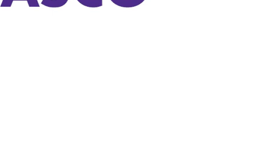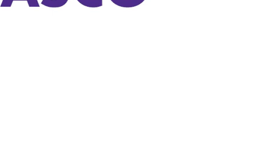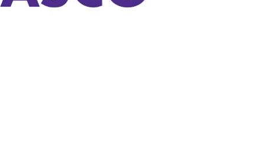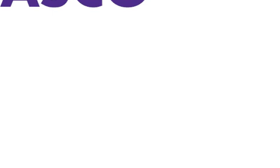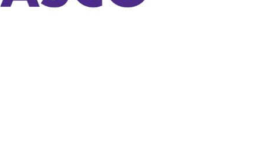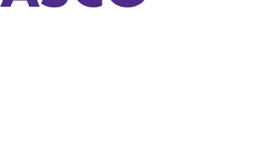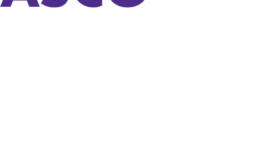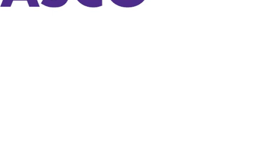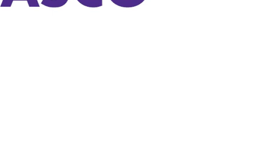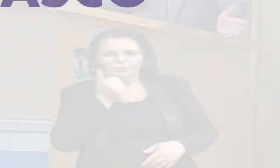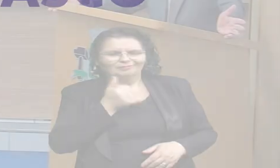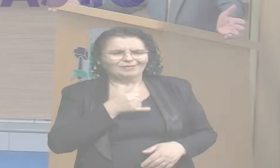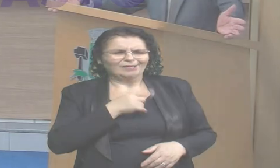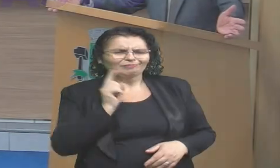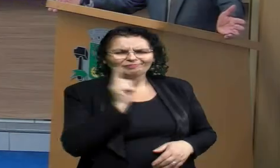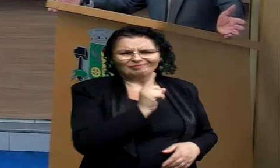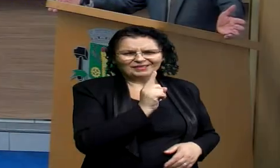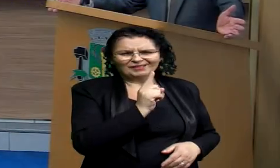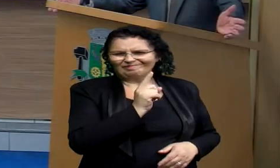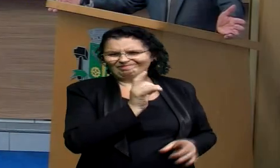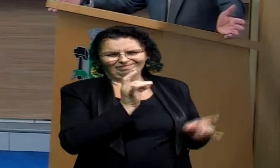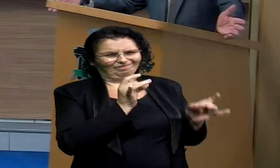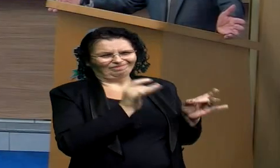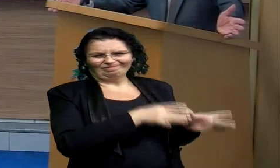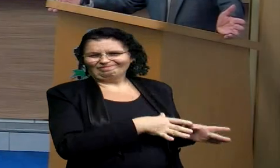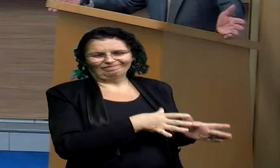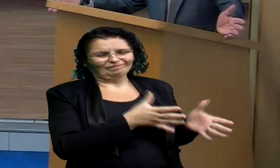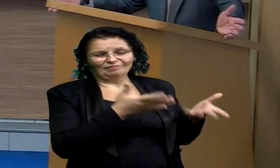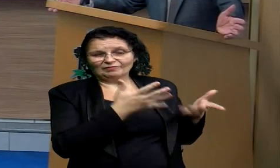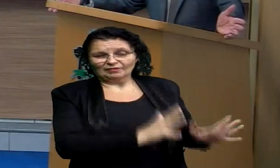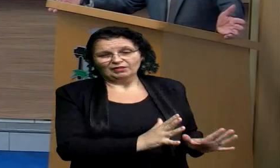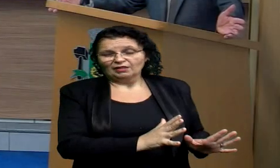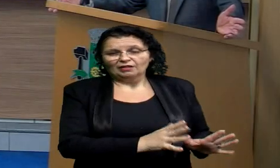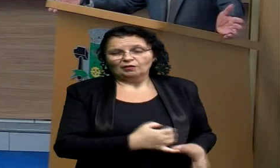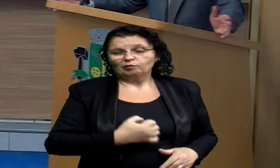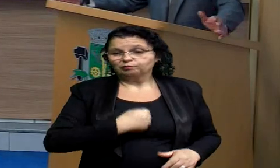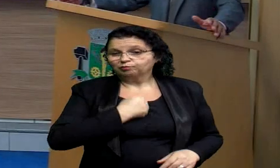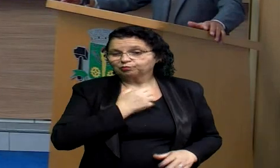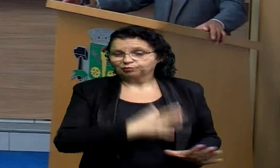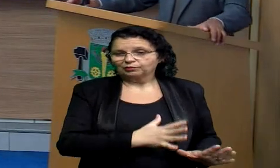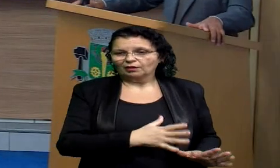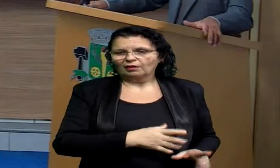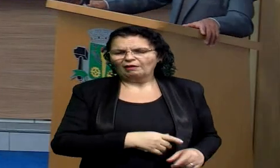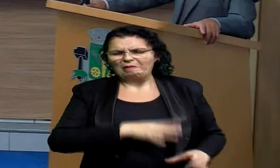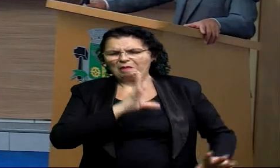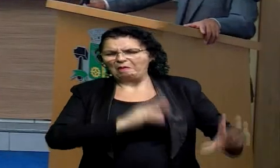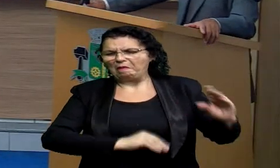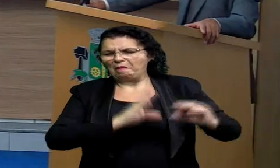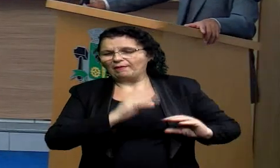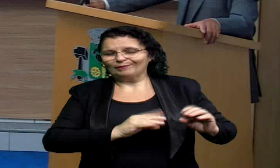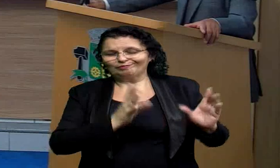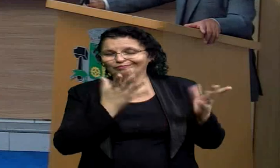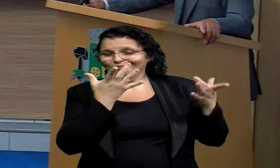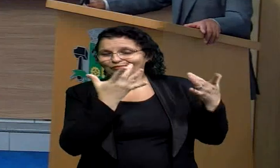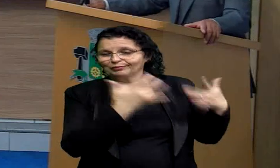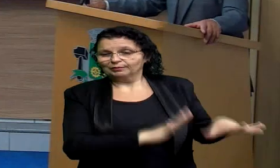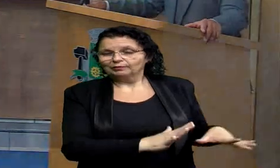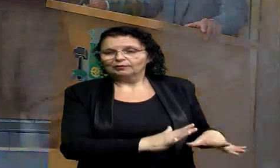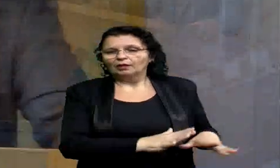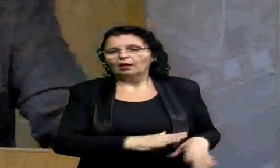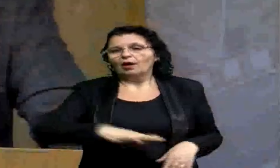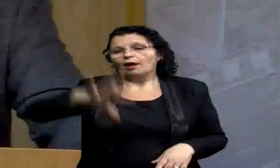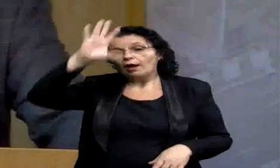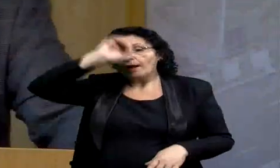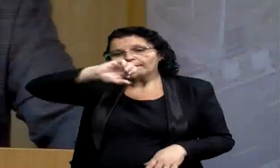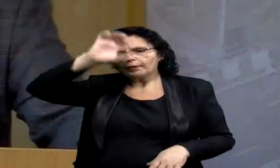uma olhada mas eu não tenho apetite para ISS não quem quiser aí que vá mas eu não tenho esse cacife tá olhando essas besteiras na minha vida não o que eu aprendi